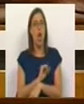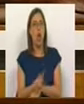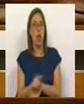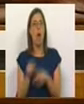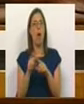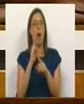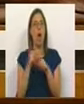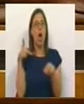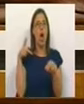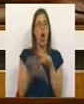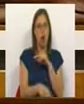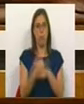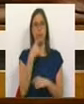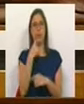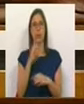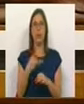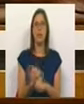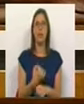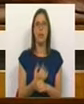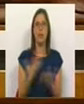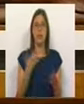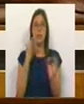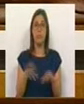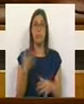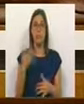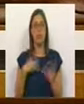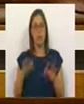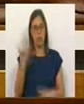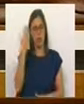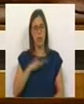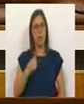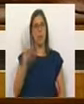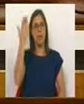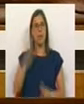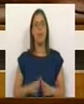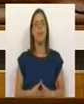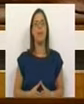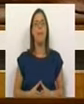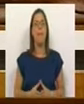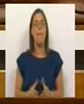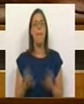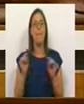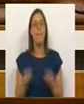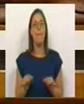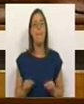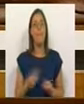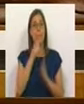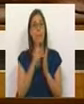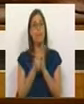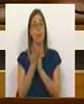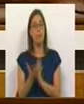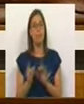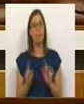imediatamente esses cortes drásticos nos seus serviços. Quero terminar, Sr. Deputado. Vou terminar, Sr. Presidente. Esta